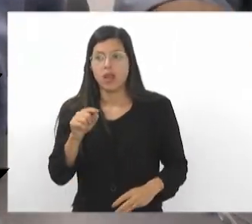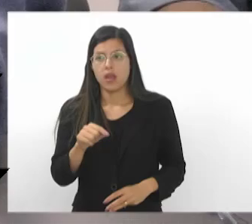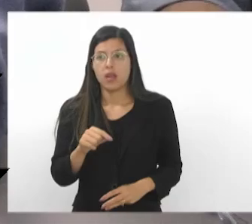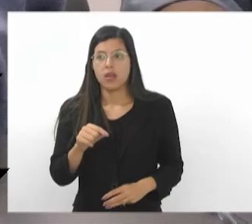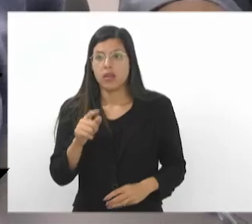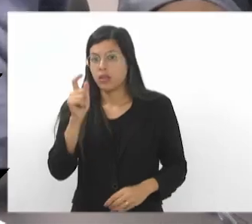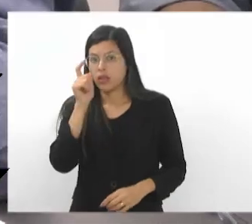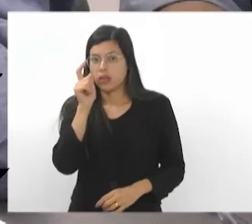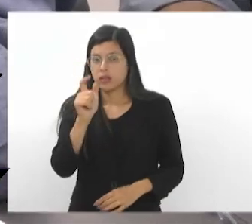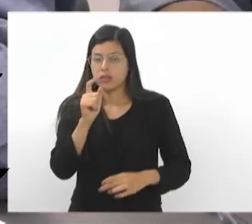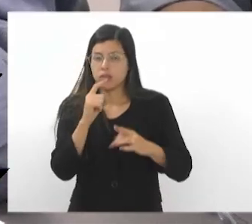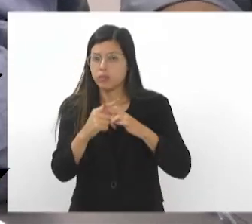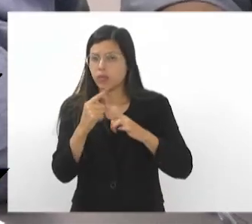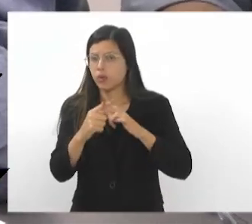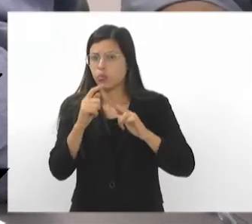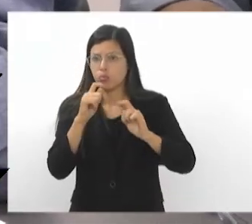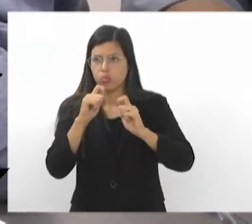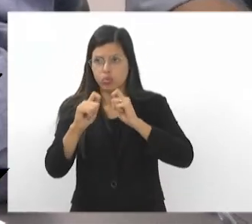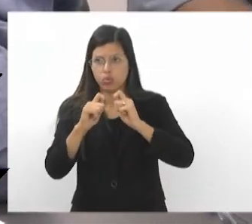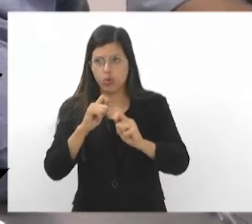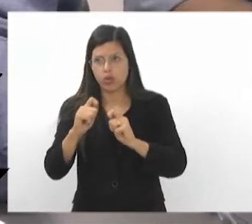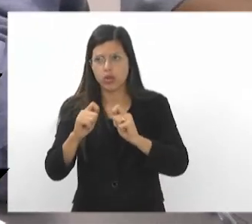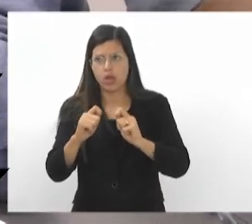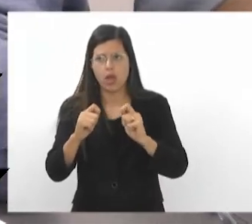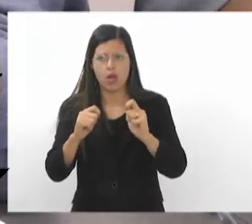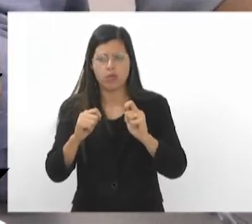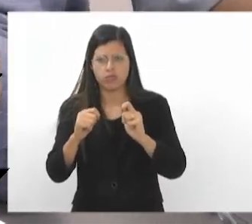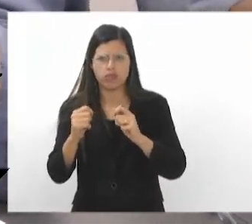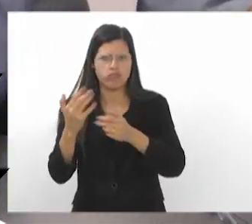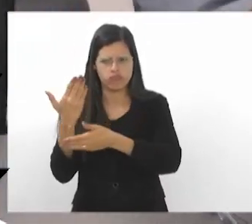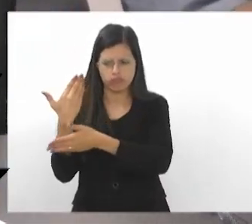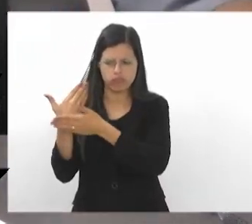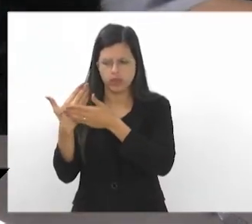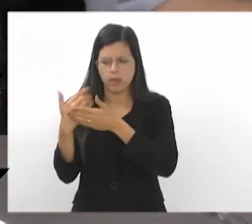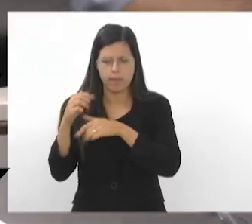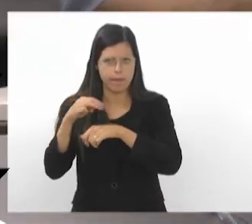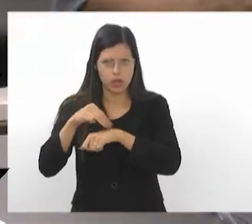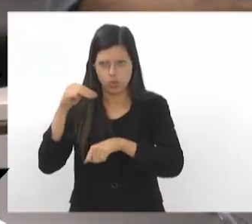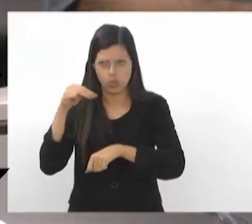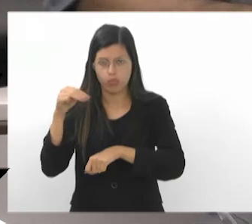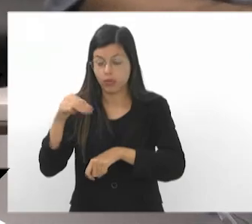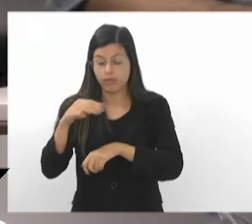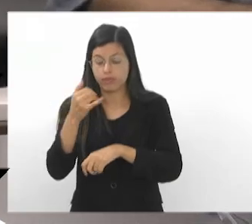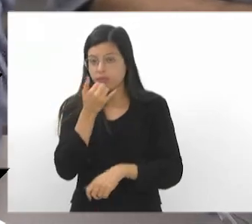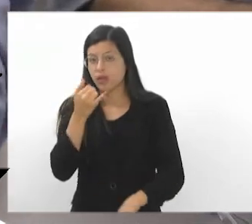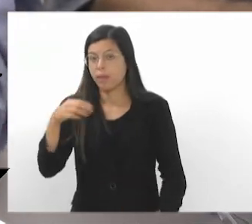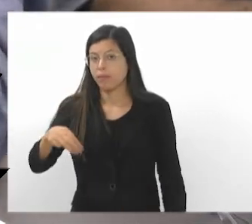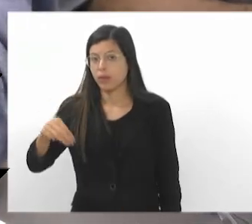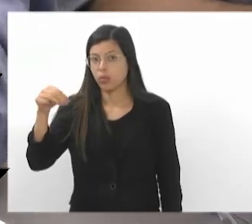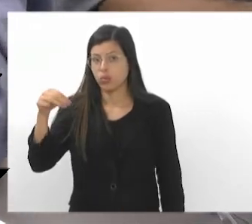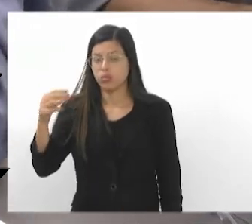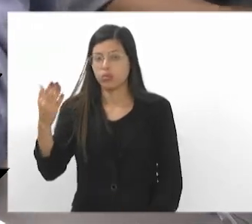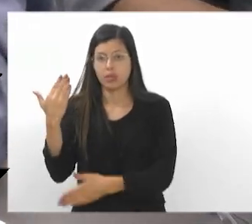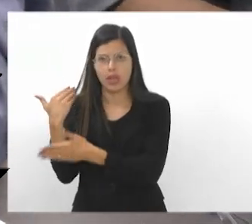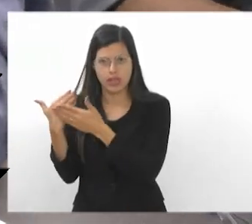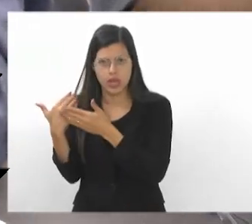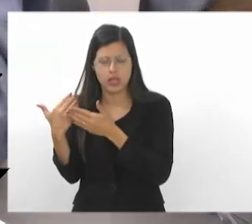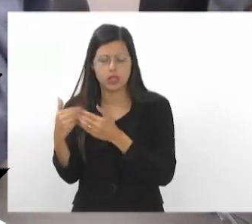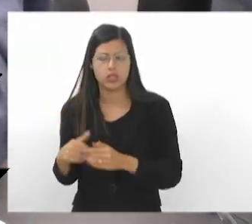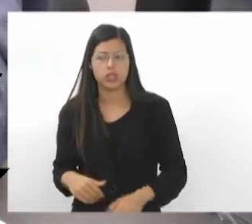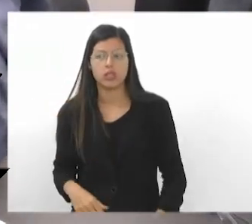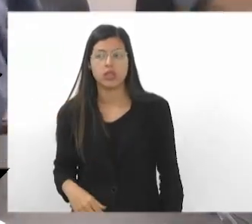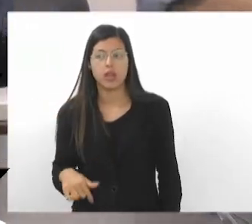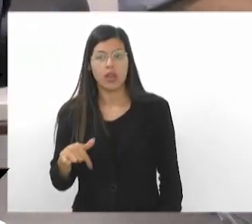que a matéria que saiu agora, há minutos atrás no RJ, defende a execução da emenda. Então, isso é uma coisa que conta a